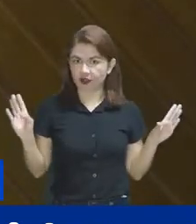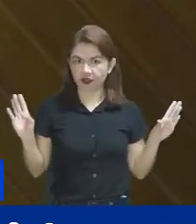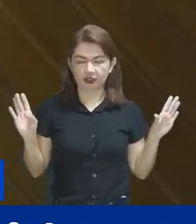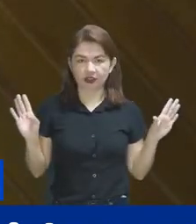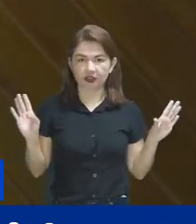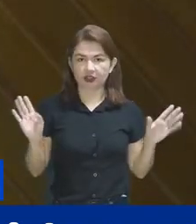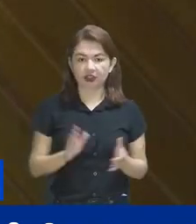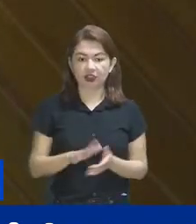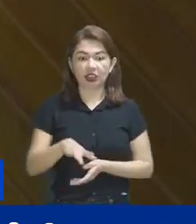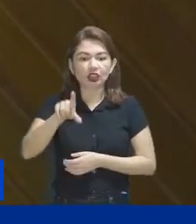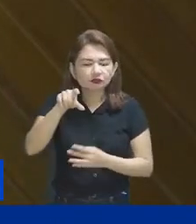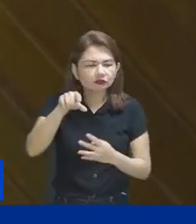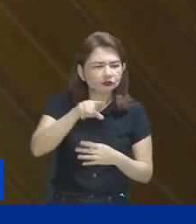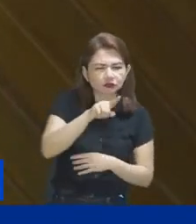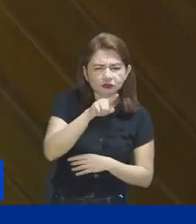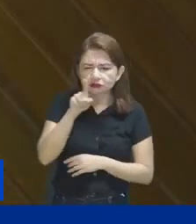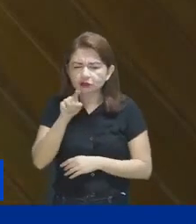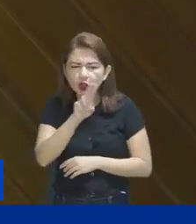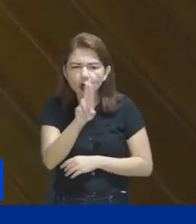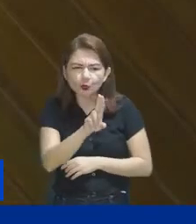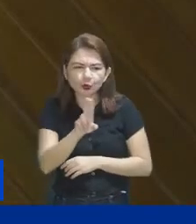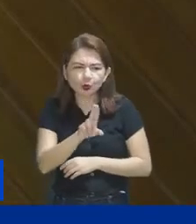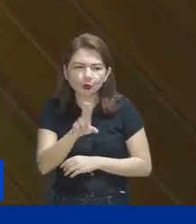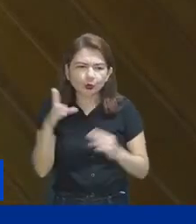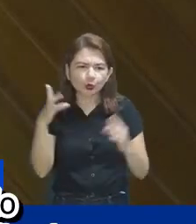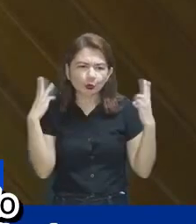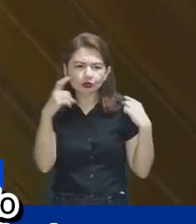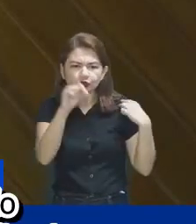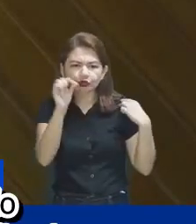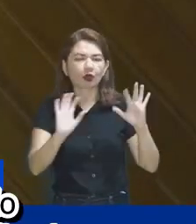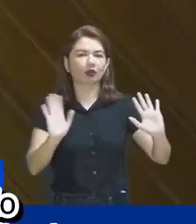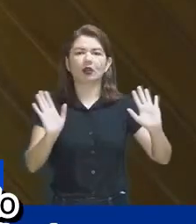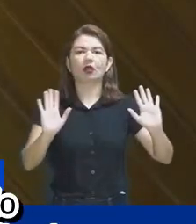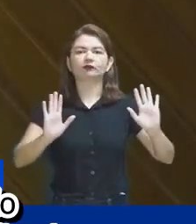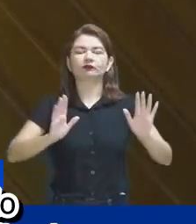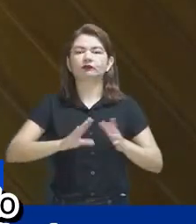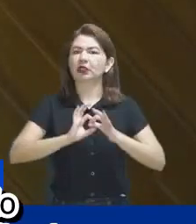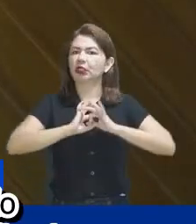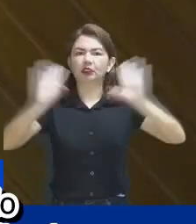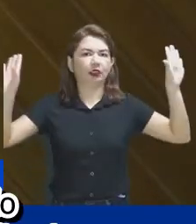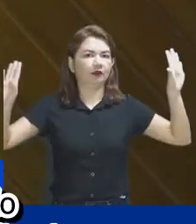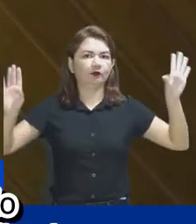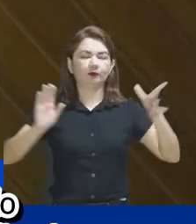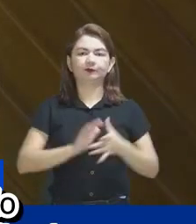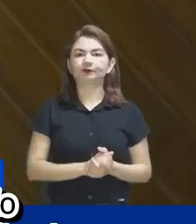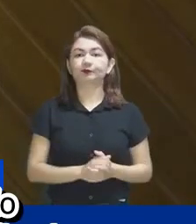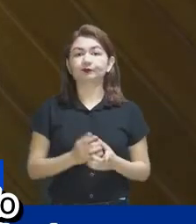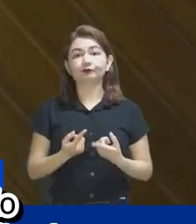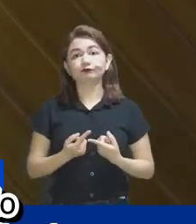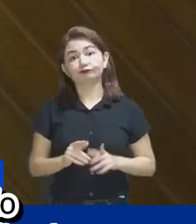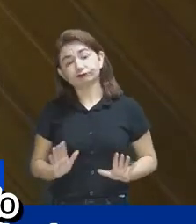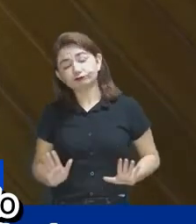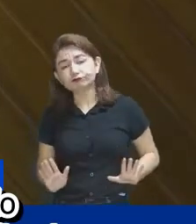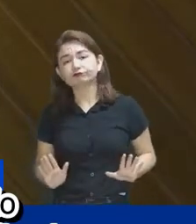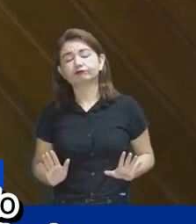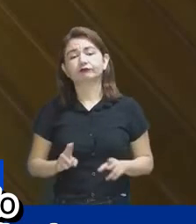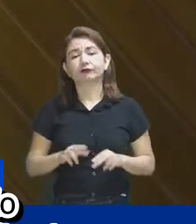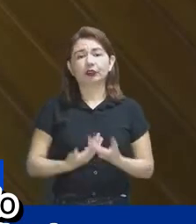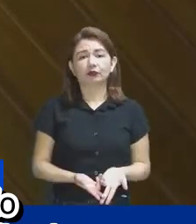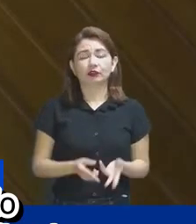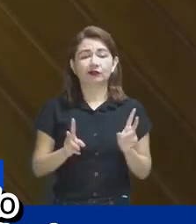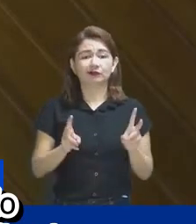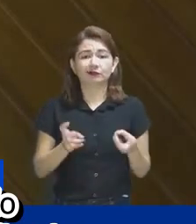opção técnica de selecionar quem vai ser o motorista que vai ser chamado. Ele foi chamado de maneira aleatória e aí, então, simplesmente se